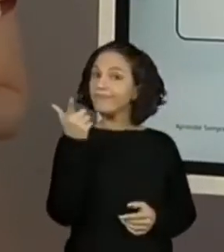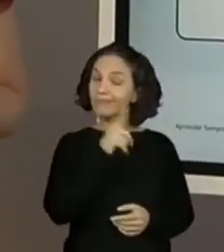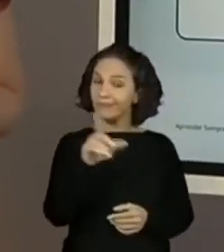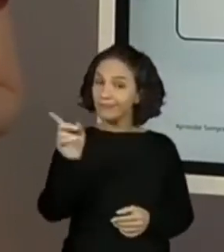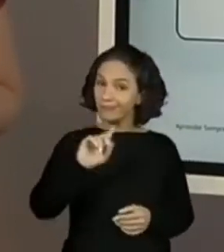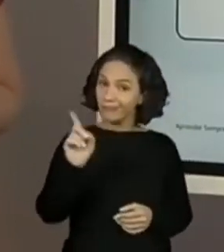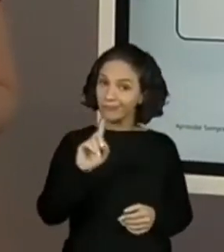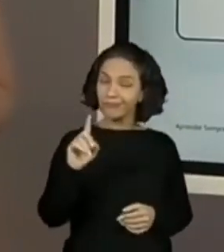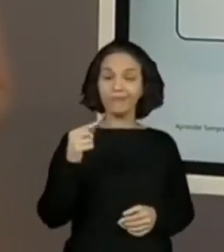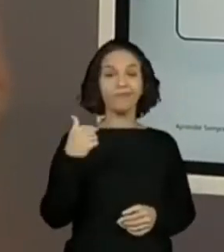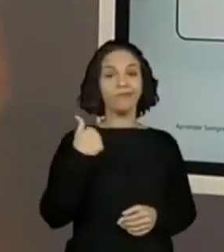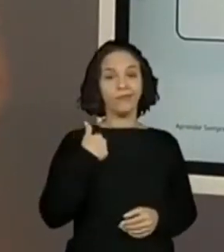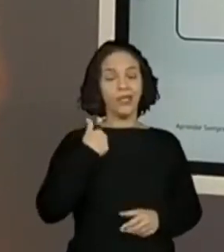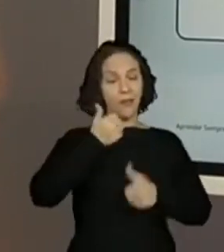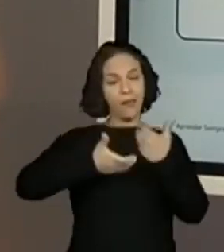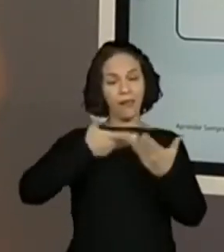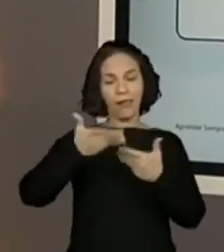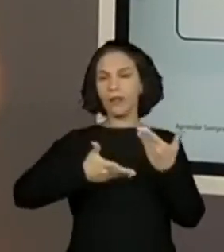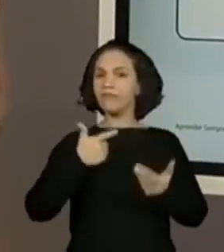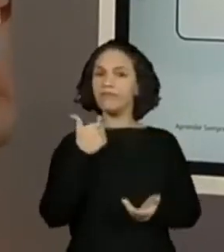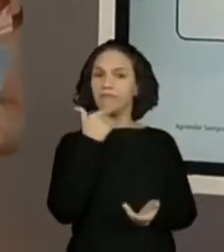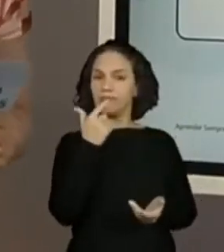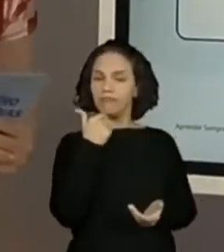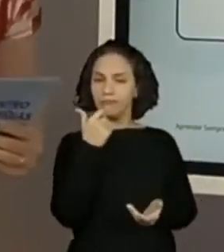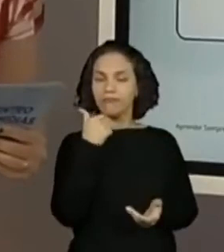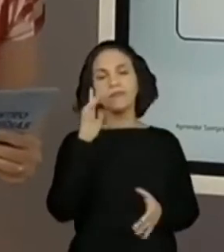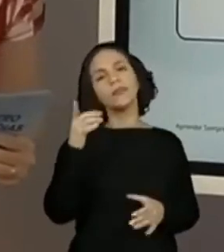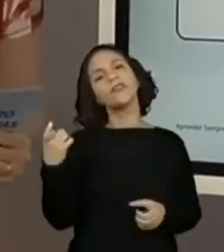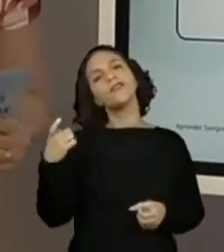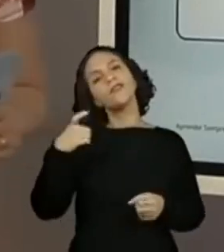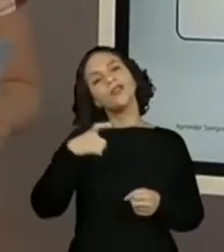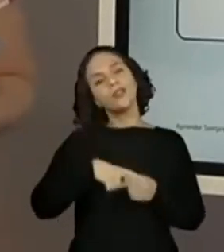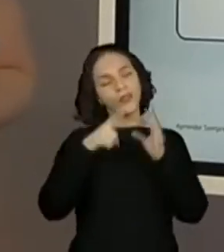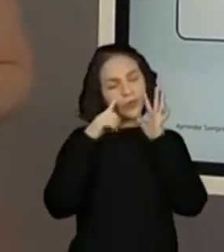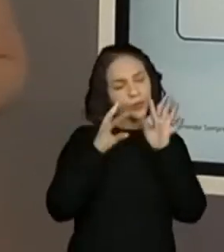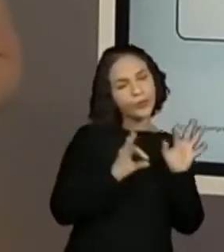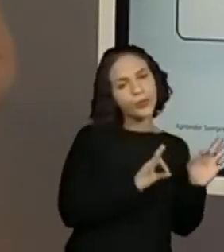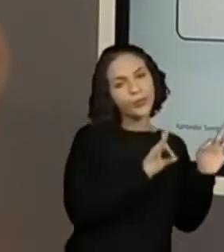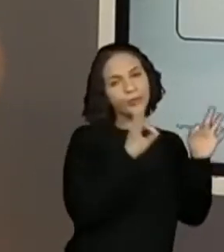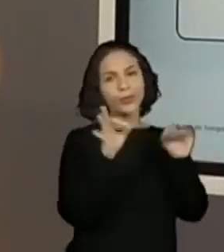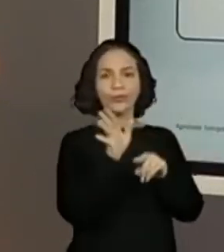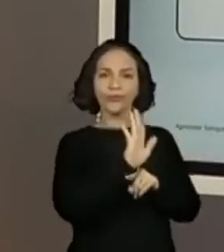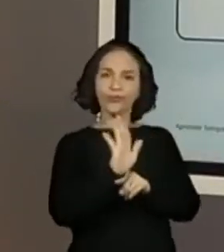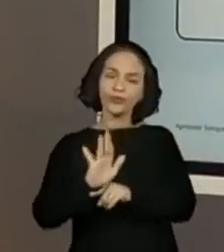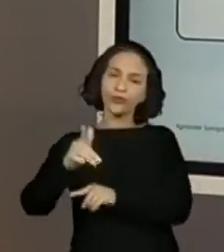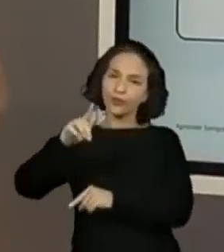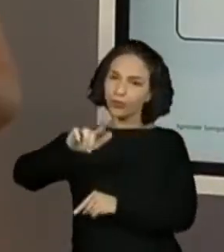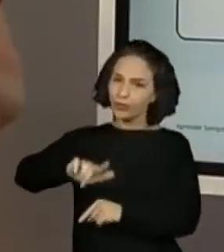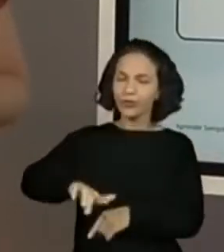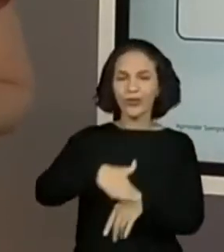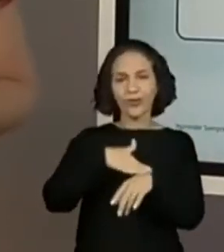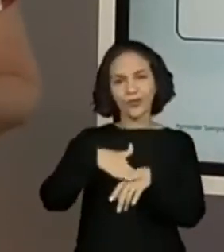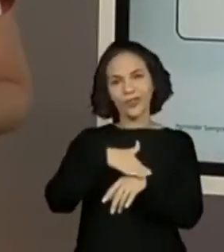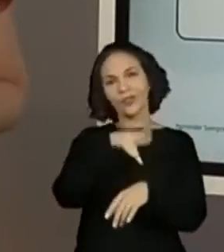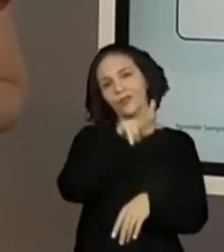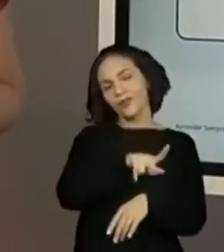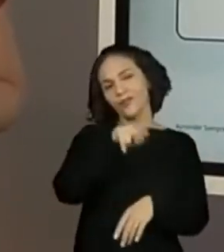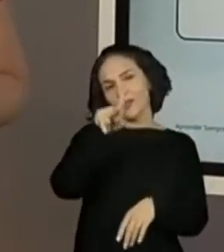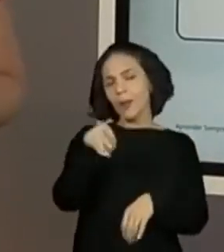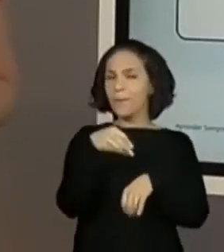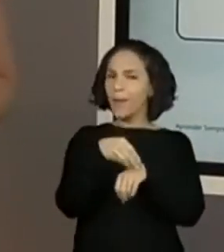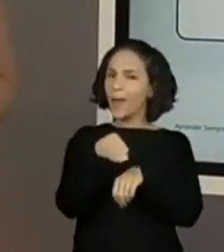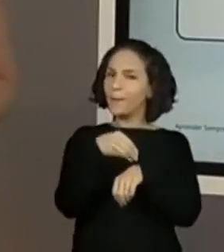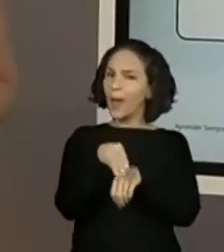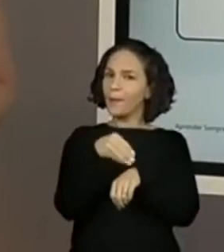pegar durante a minha aula, não tem problema. Retoma o vídeo, conversa com a sua professora, que ela vai te dar um help